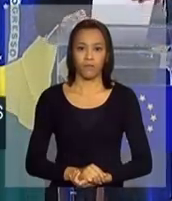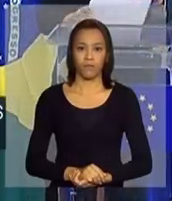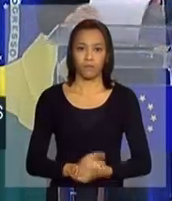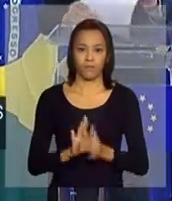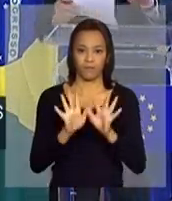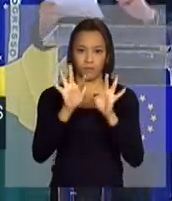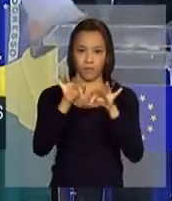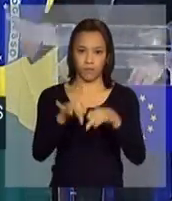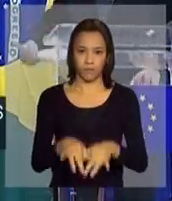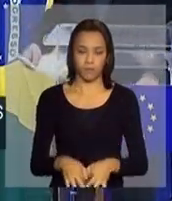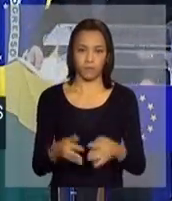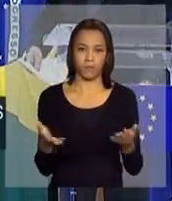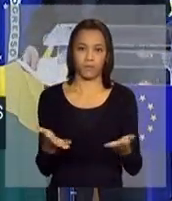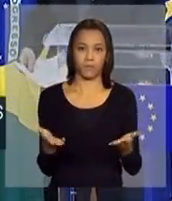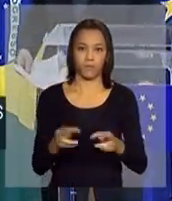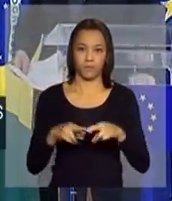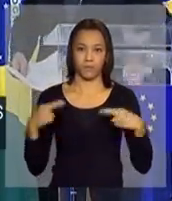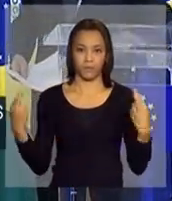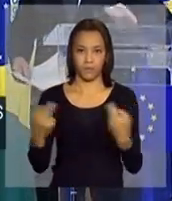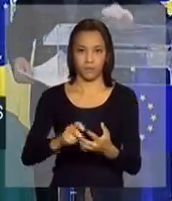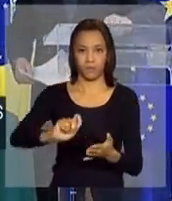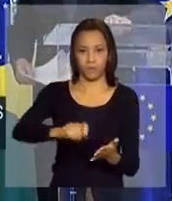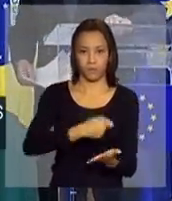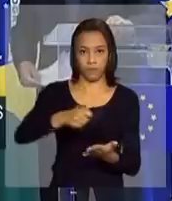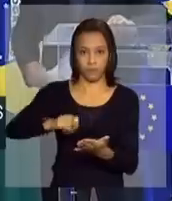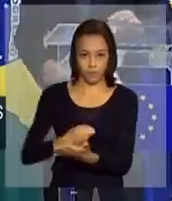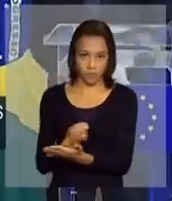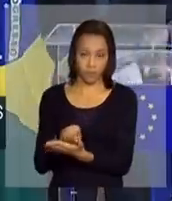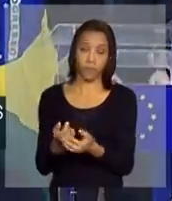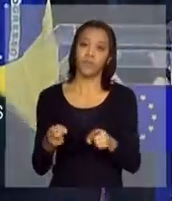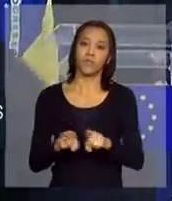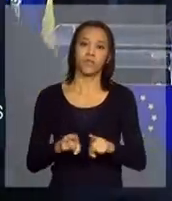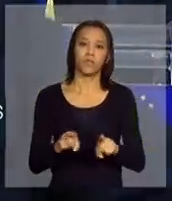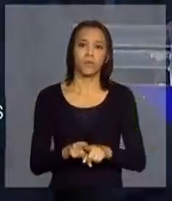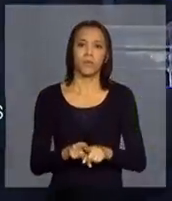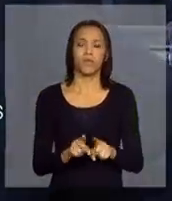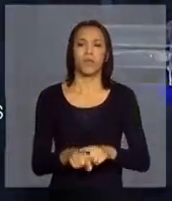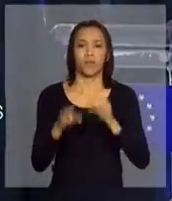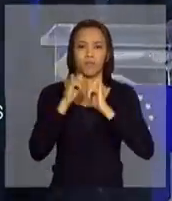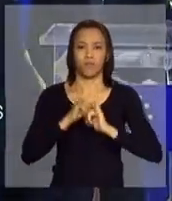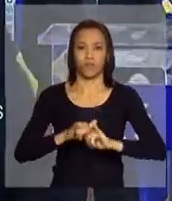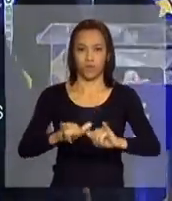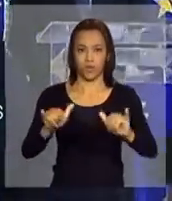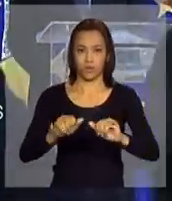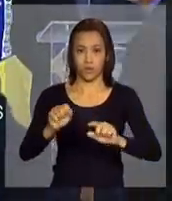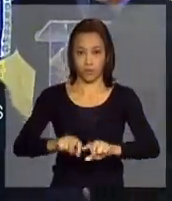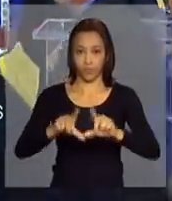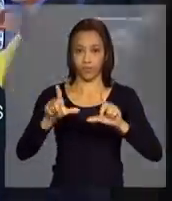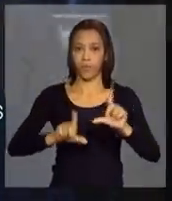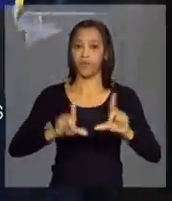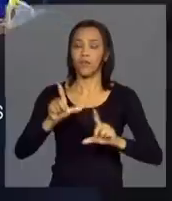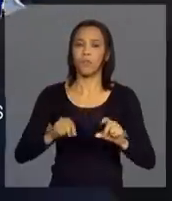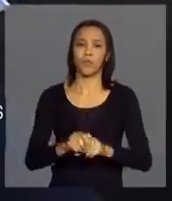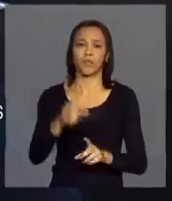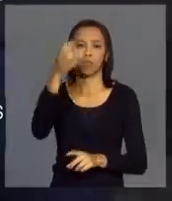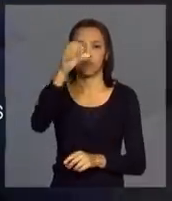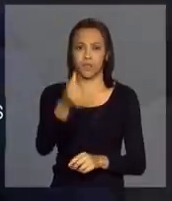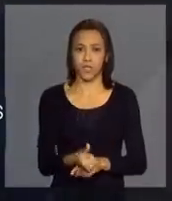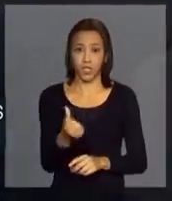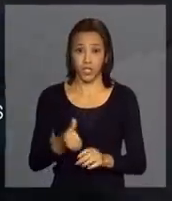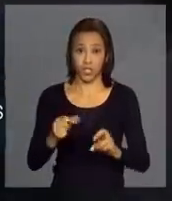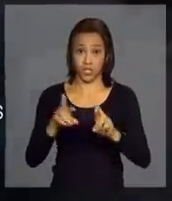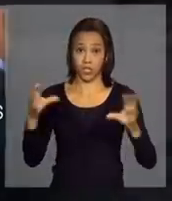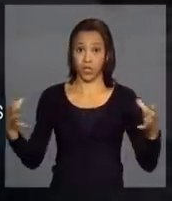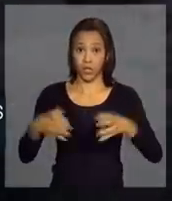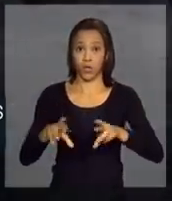Está encerrada esta cerimônia de assinatura de atos e declaração à imprensa por ocasião da 6ª Cúpula